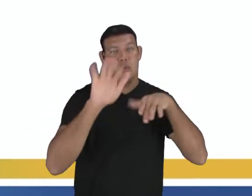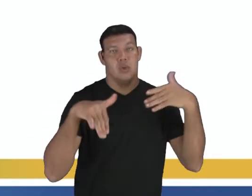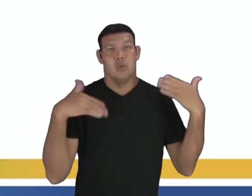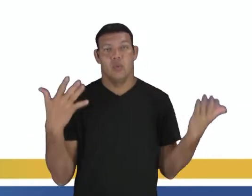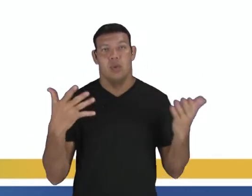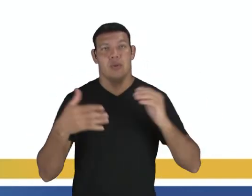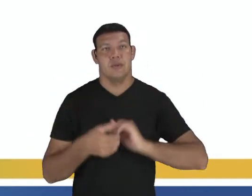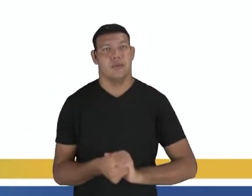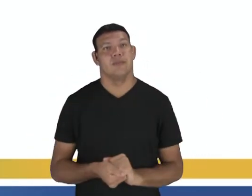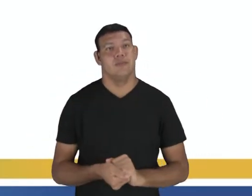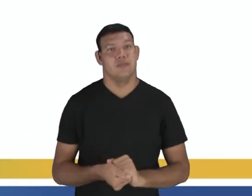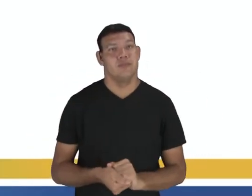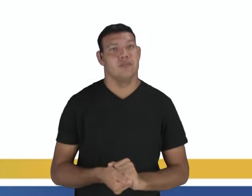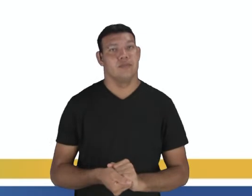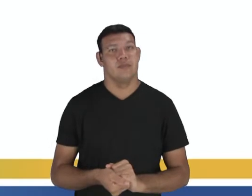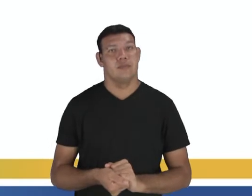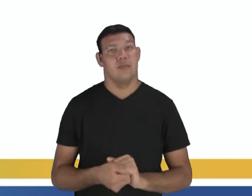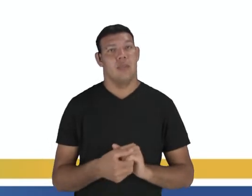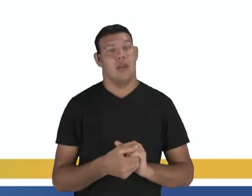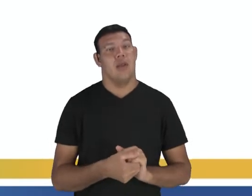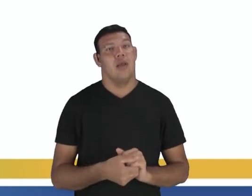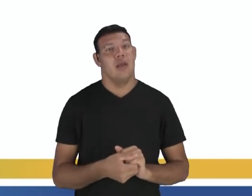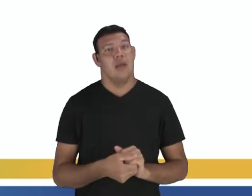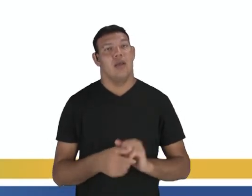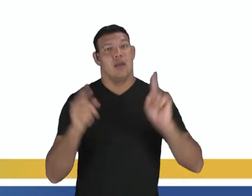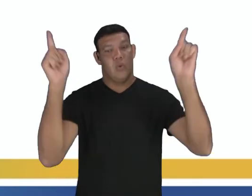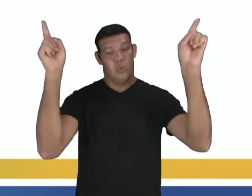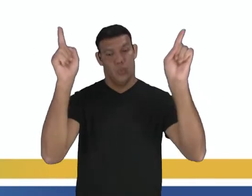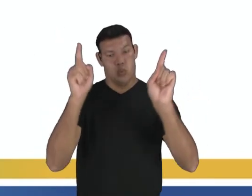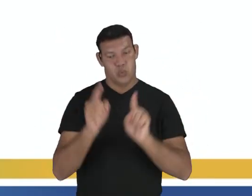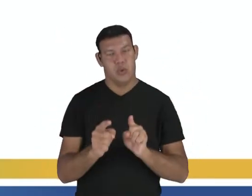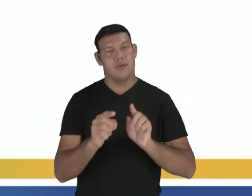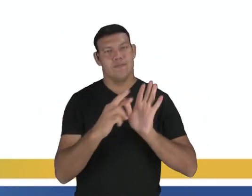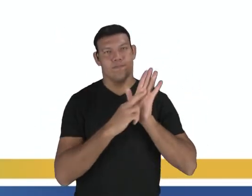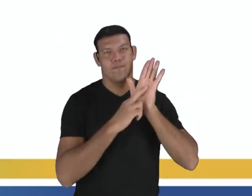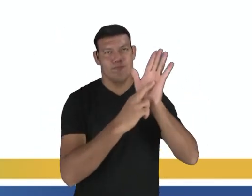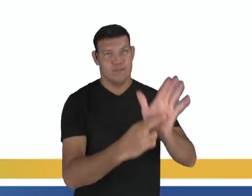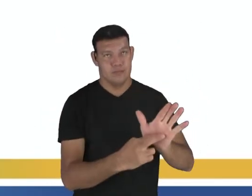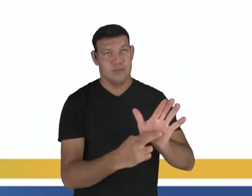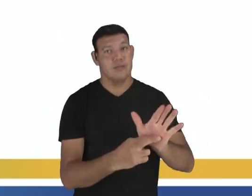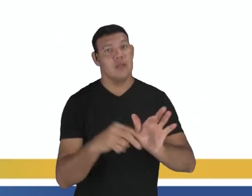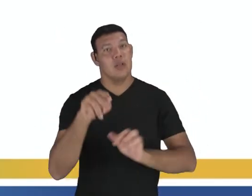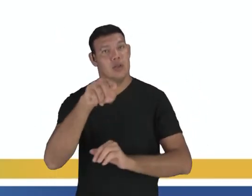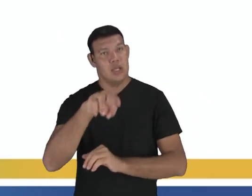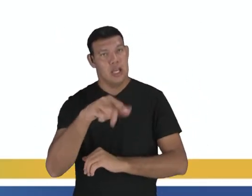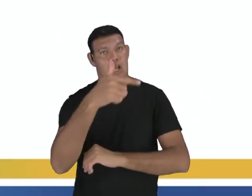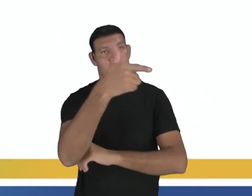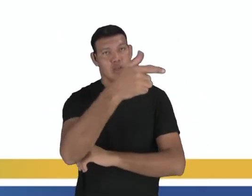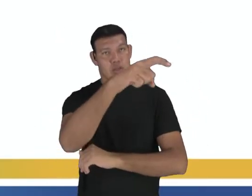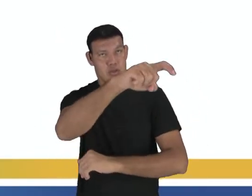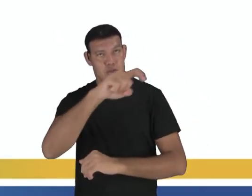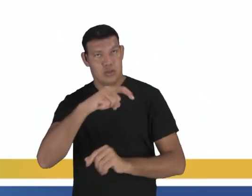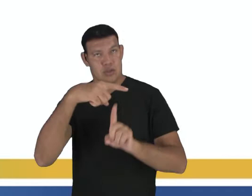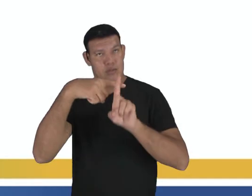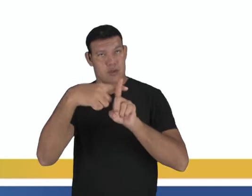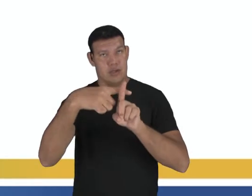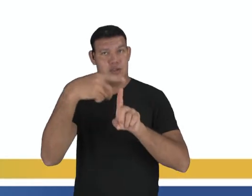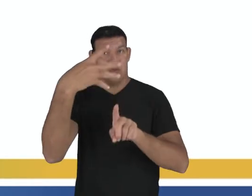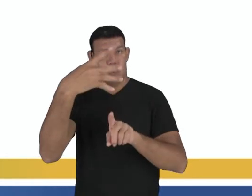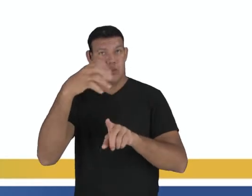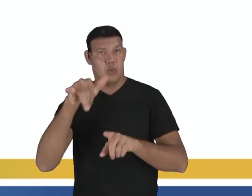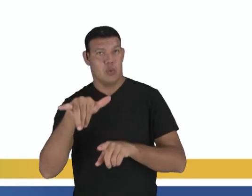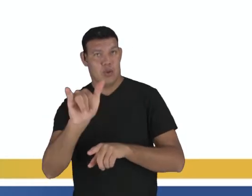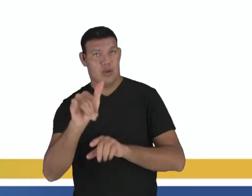Bom, eu sei que a expressão que representa o total de rodas é 2x mais 4y. Só que